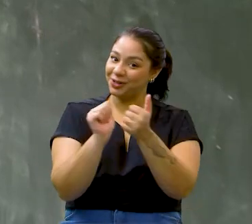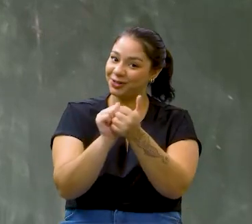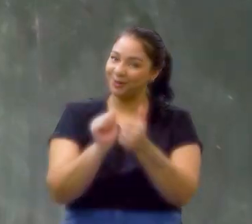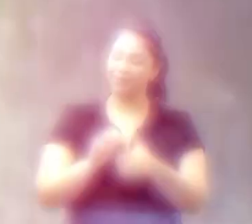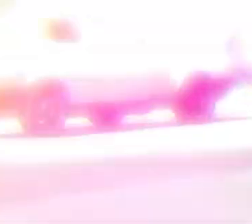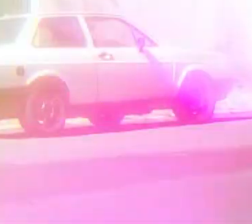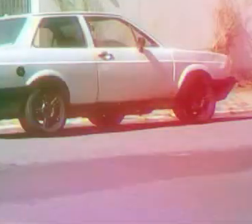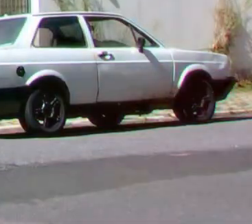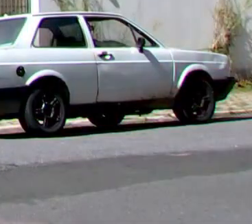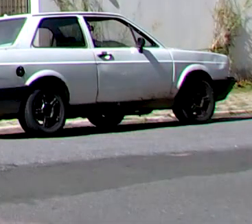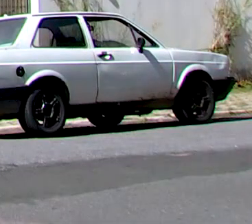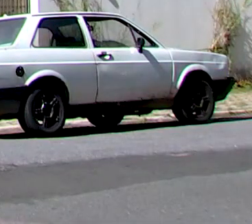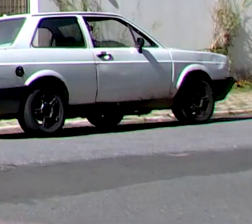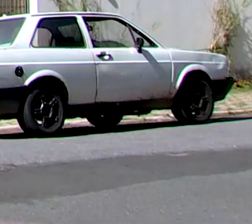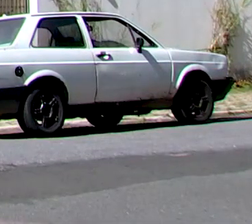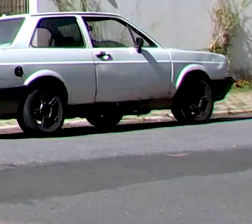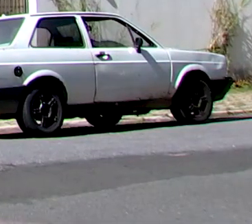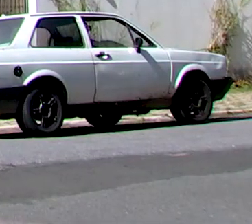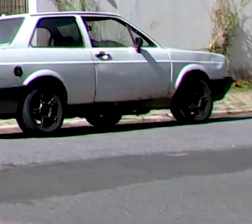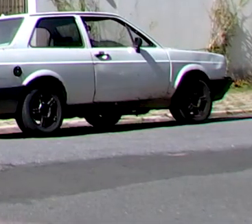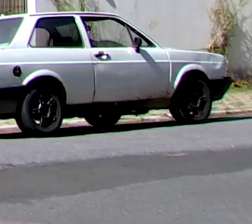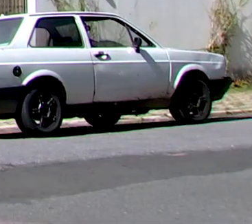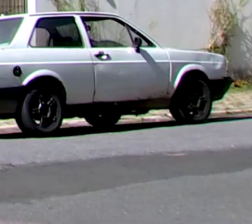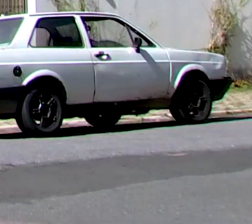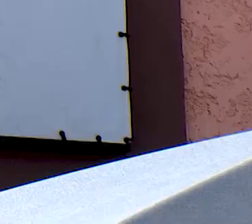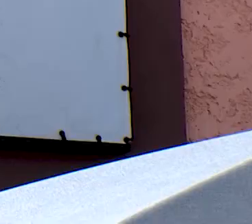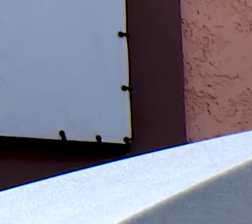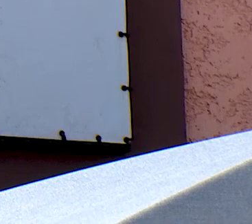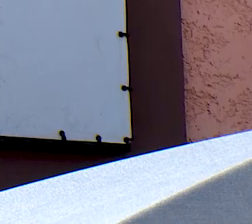com a gente.